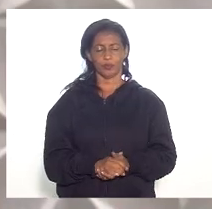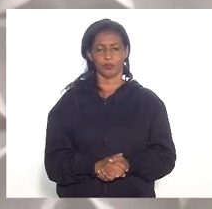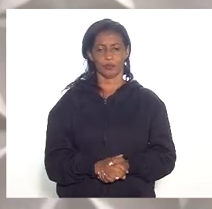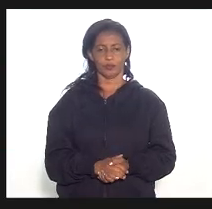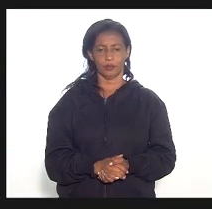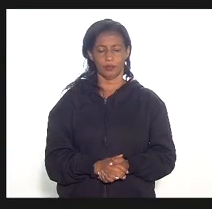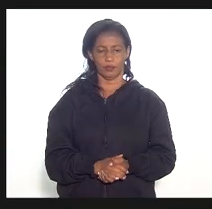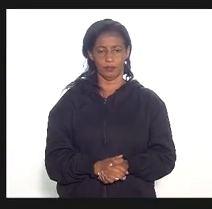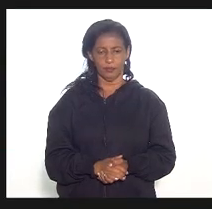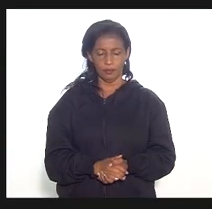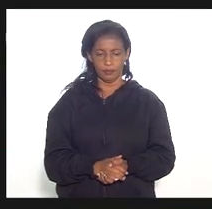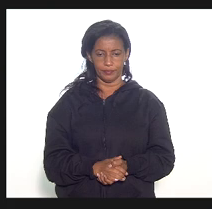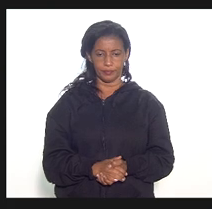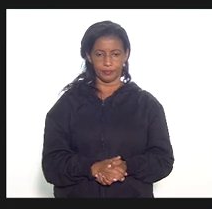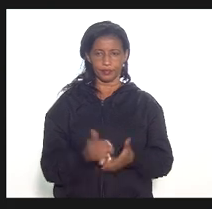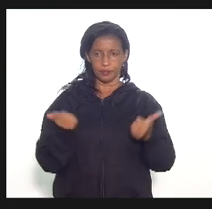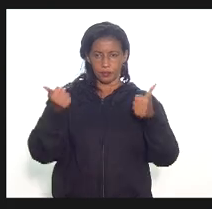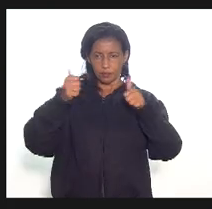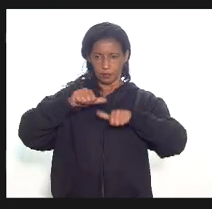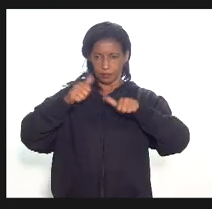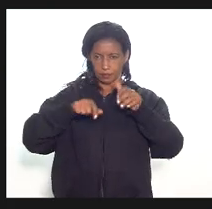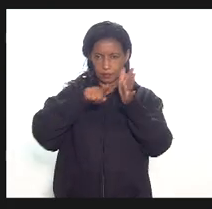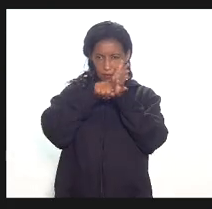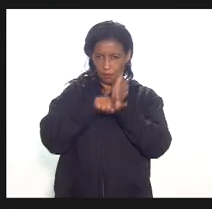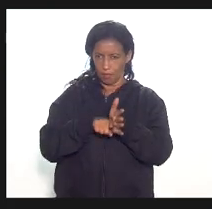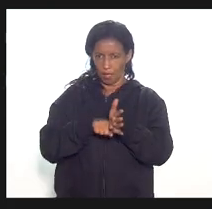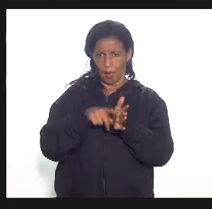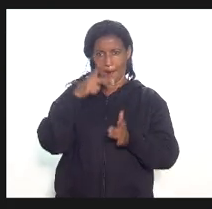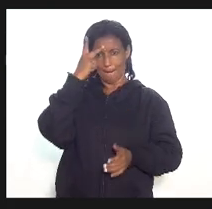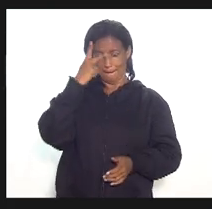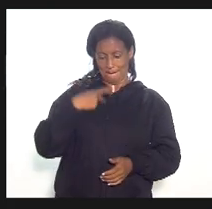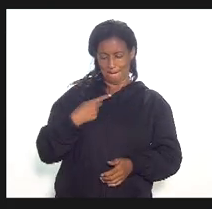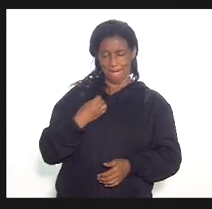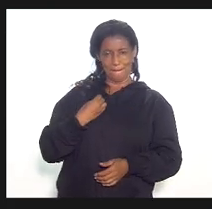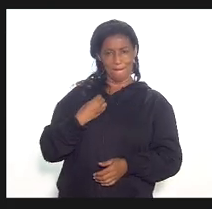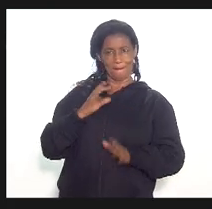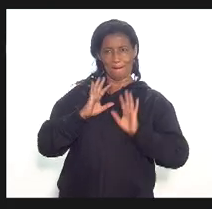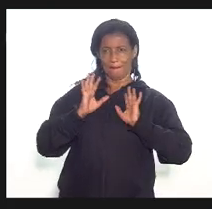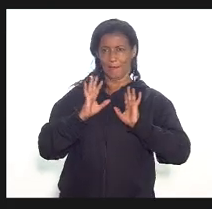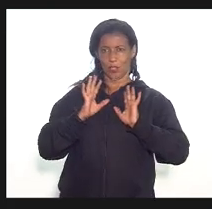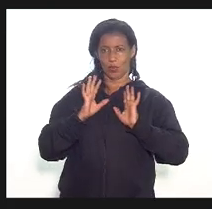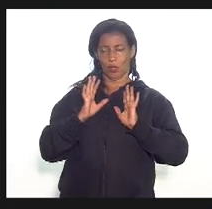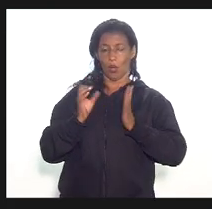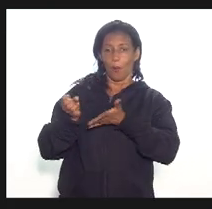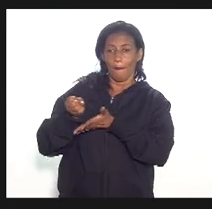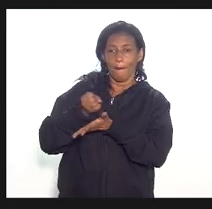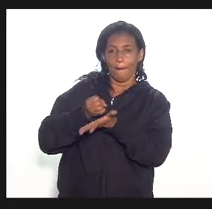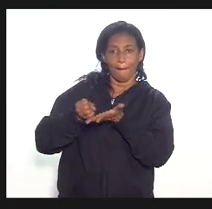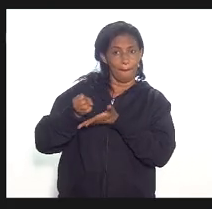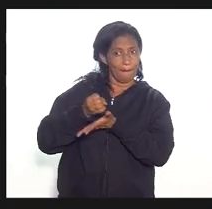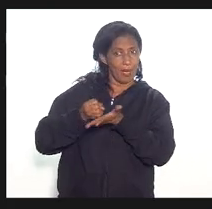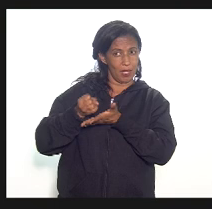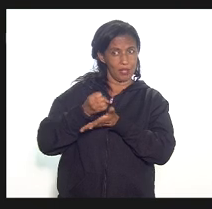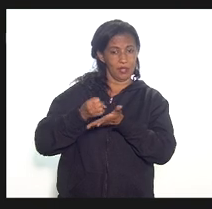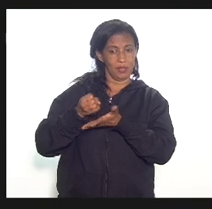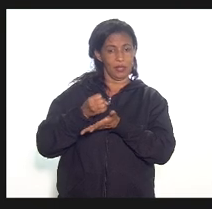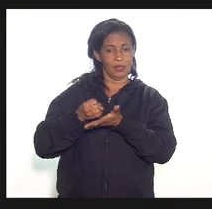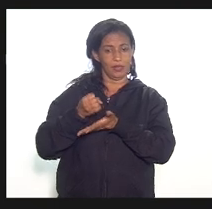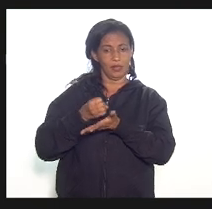falhou aqui a minha análise não é uma análise pessoal a minha análise é uma análise com base naquilo